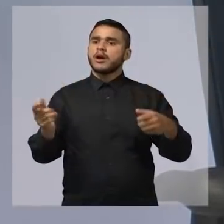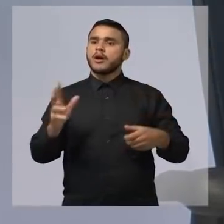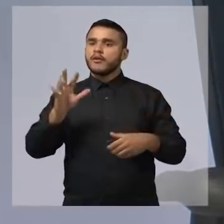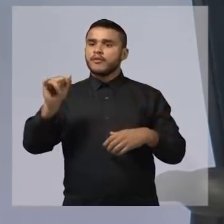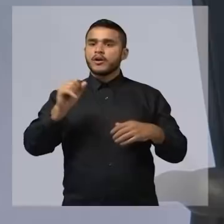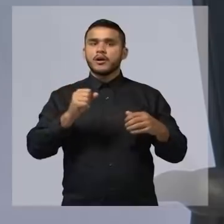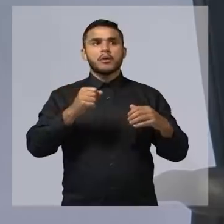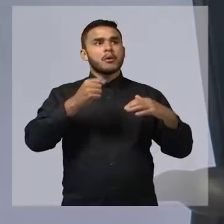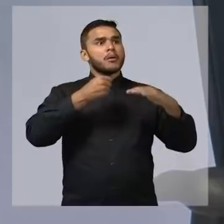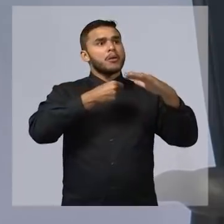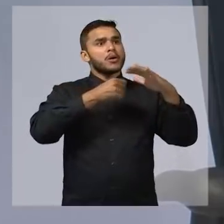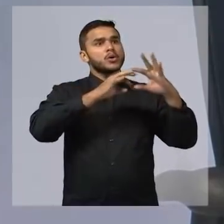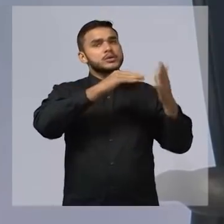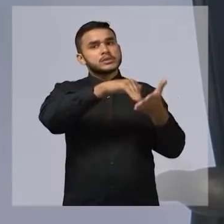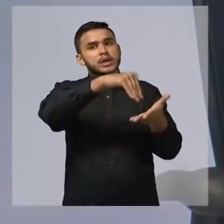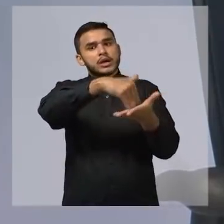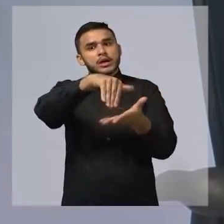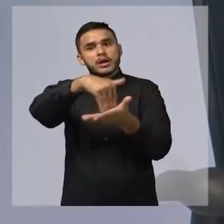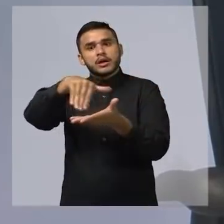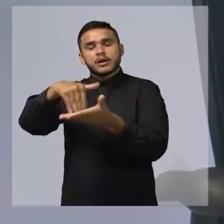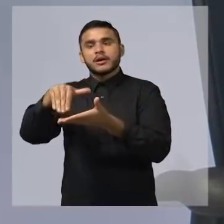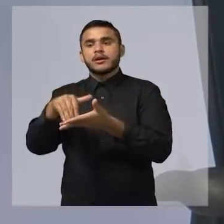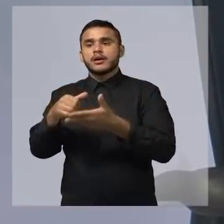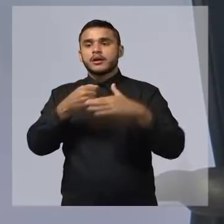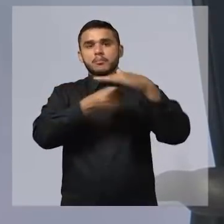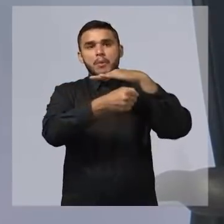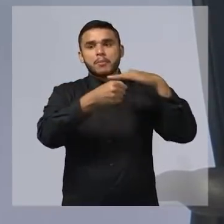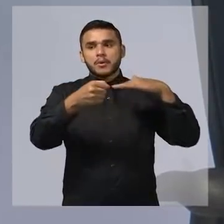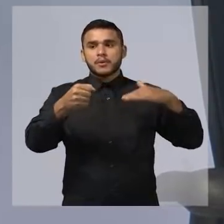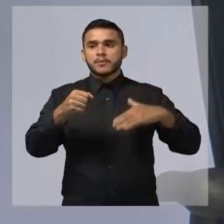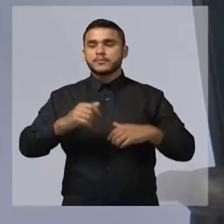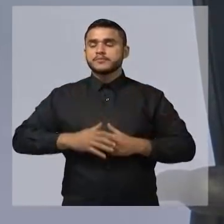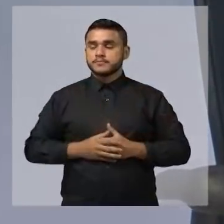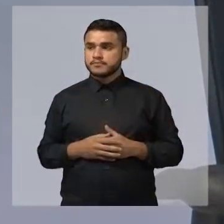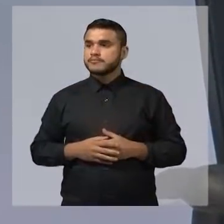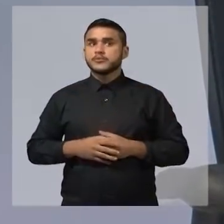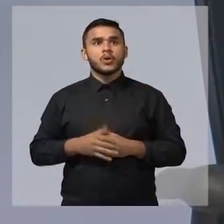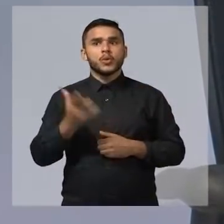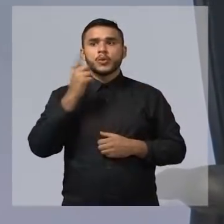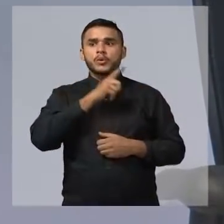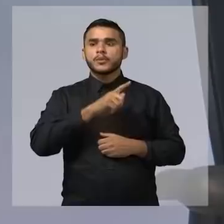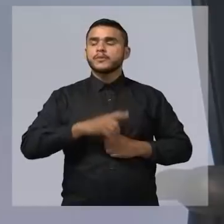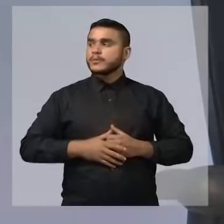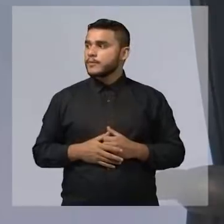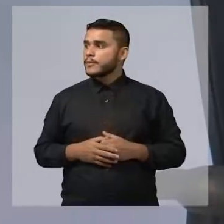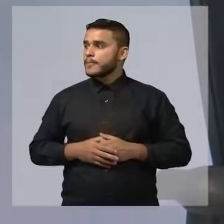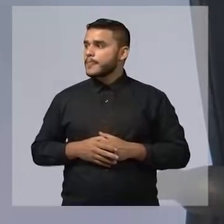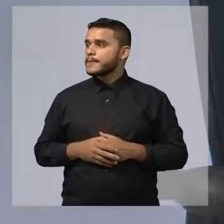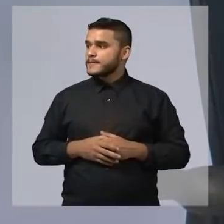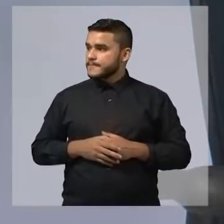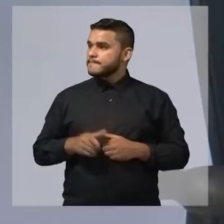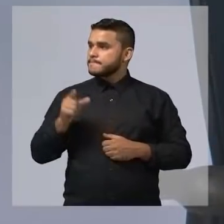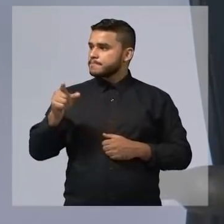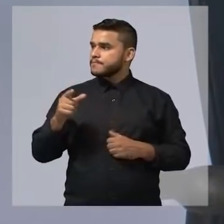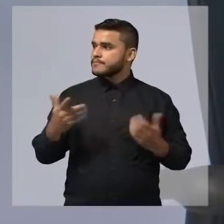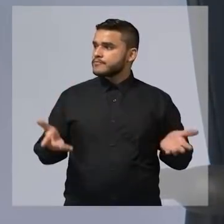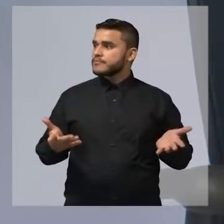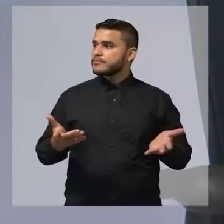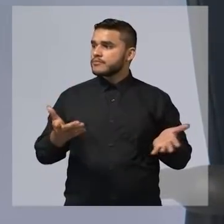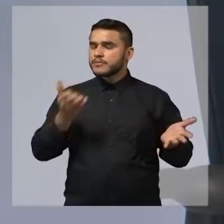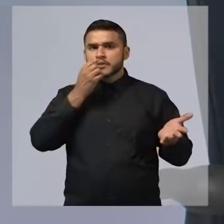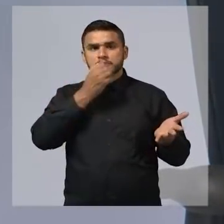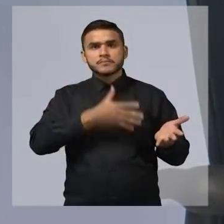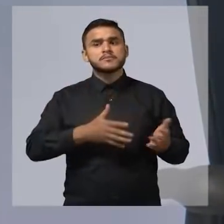É o que acontece na Secretaria de Administração Penitenciária. Eu não estava nem entendendo, ele estava dizendo que o egresso estava trabalhando. Inclusive nas